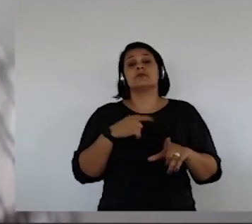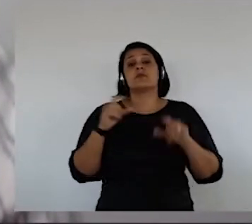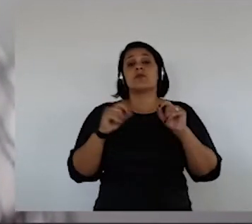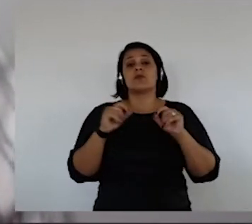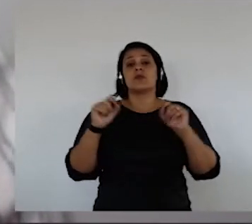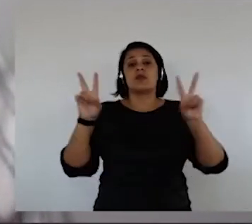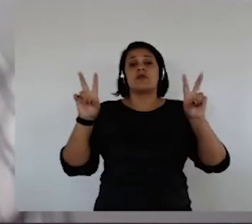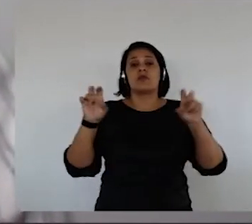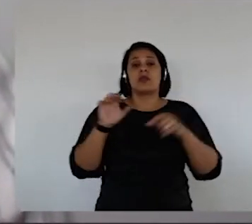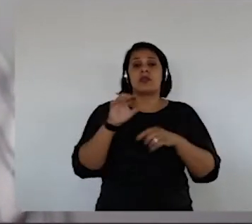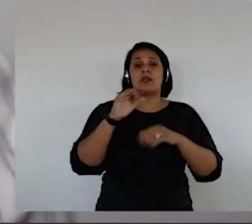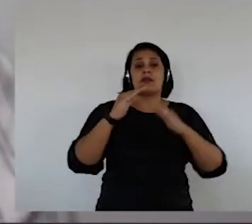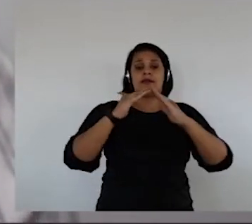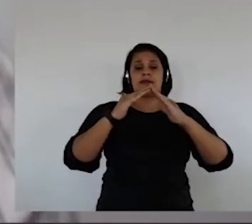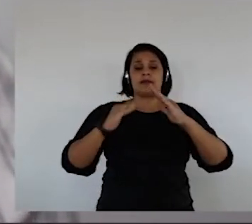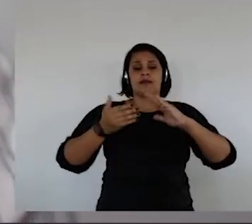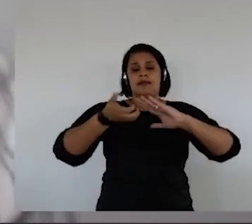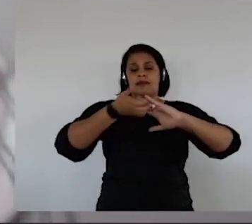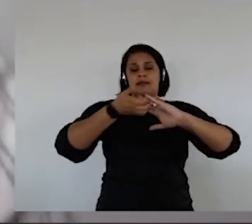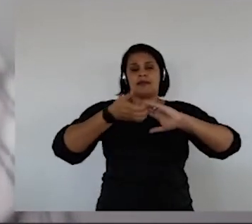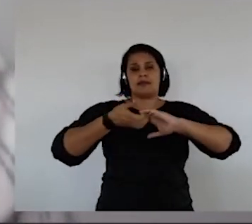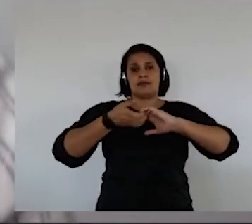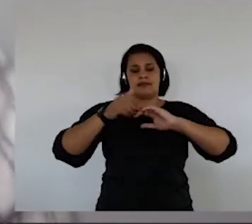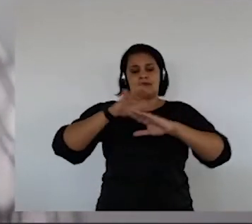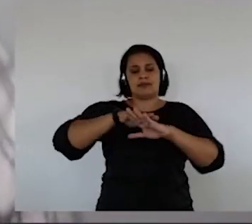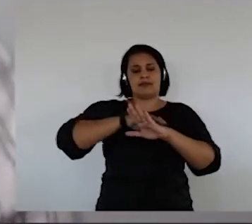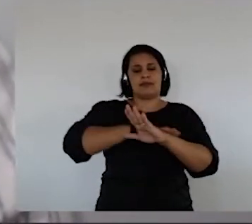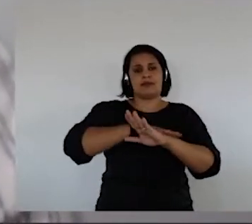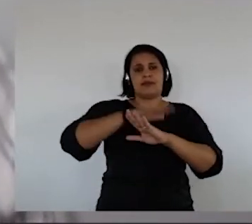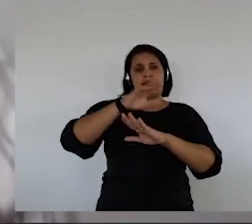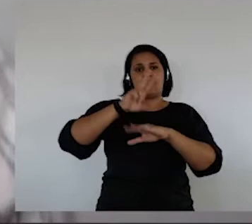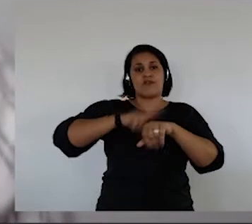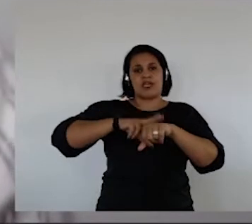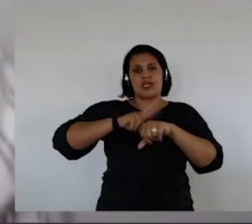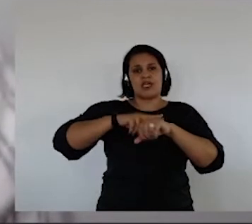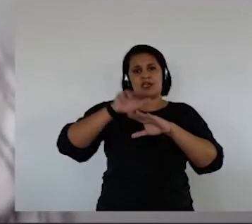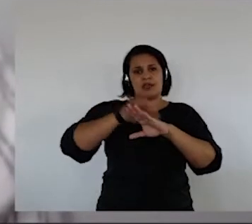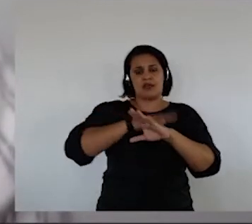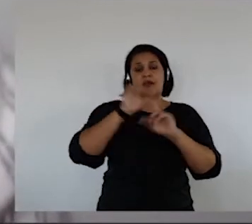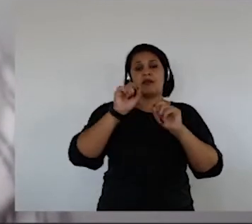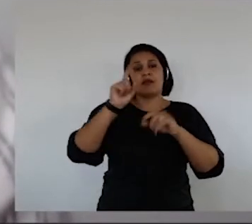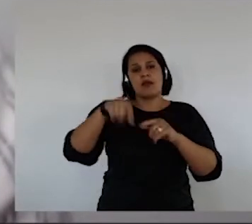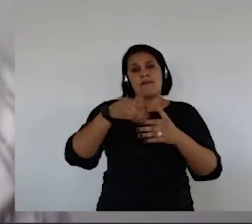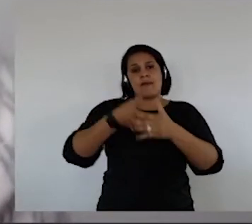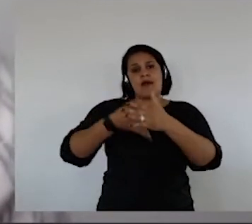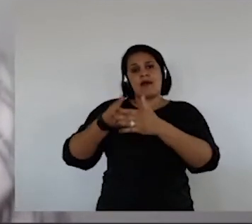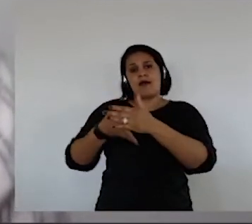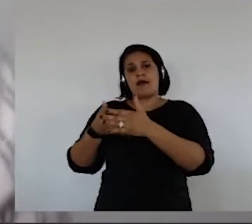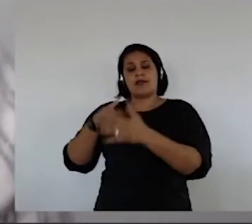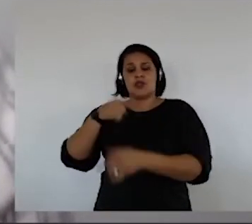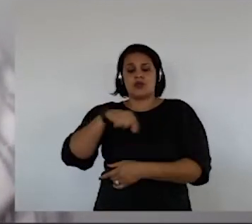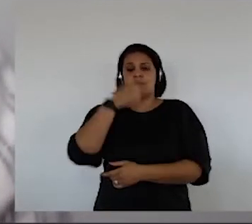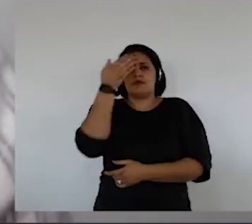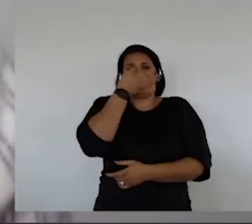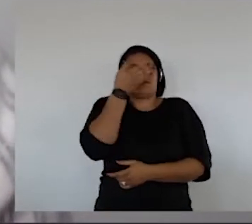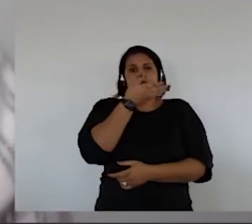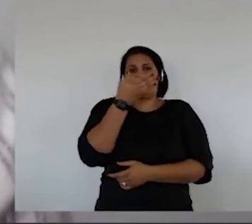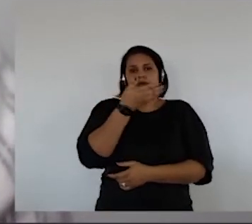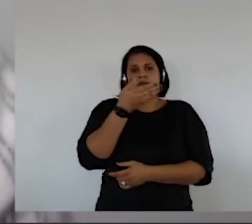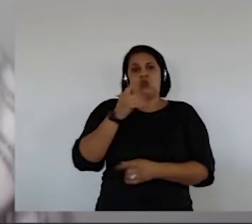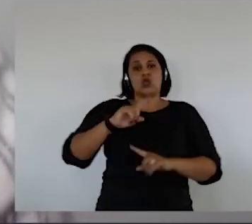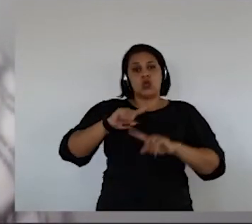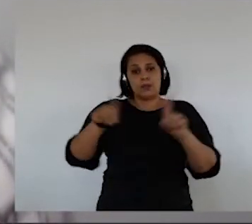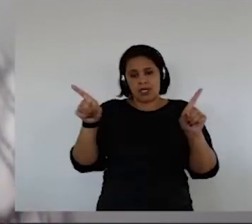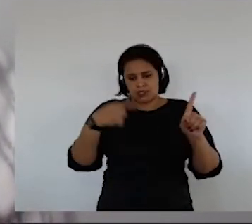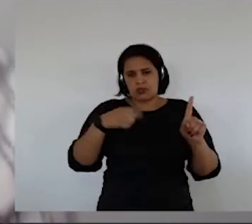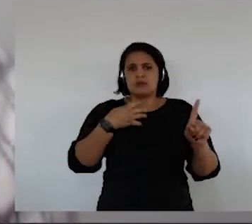explica a discriminação em razão do gênero no mercado de trabalho, que são as barreiras invisíveis que nós, enquanto mulheres, enfrentamos